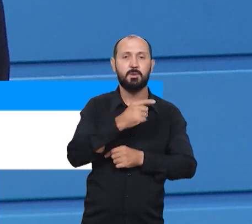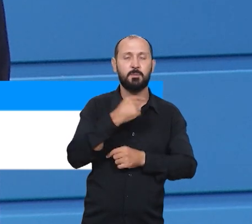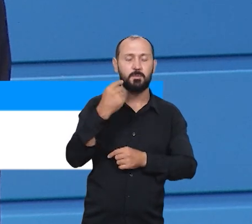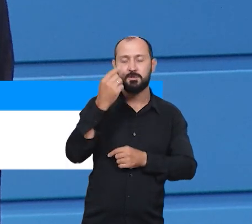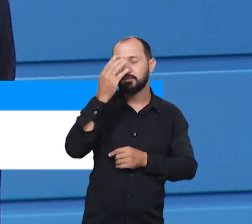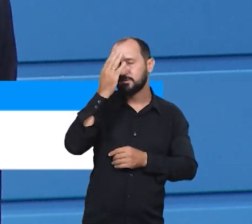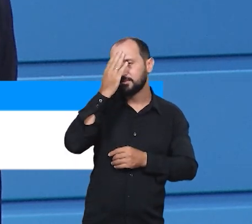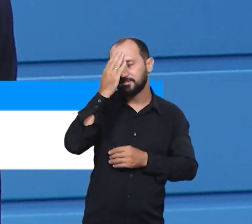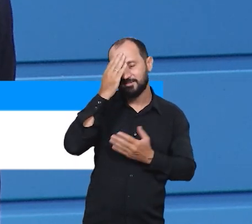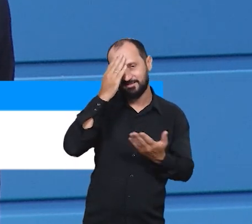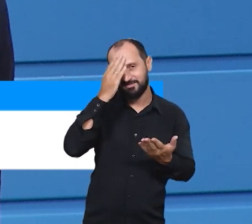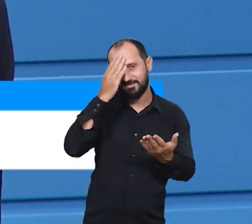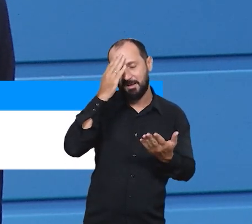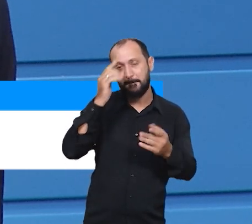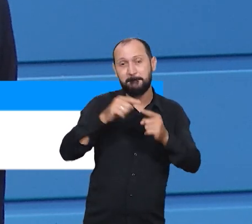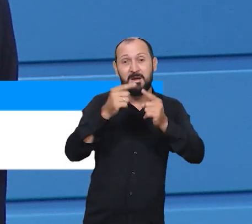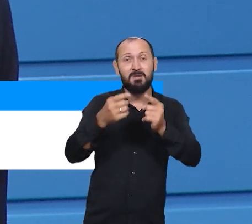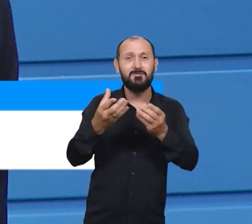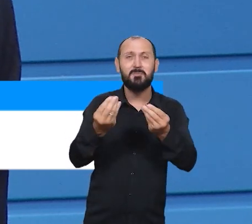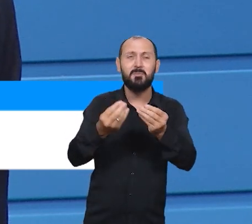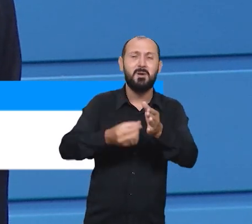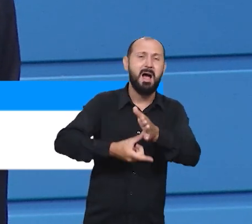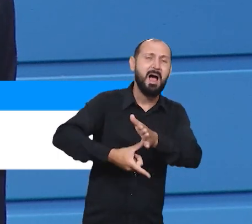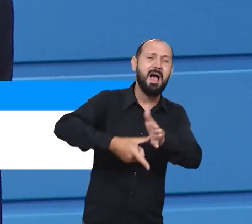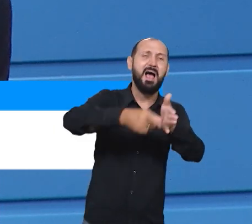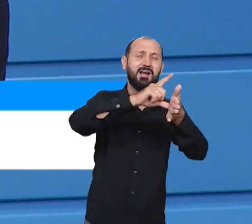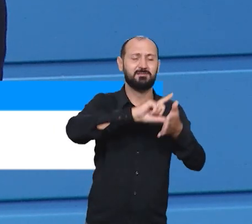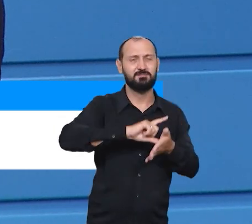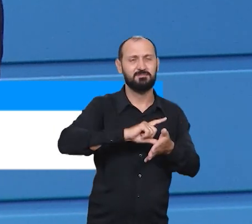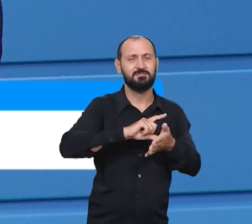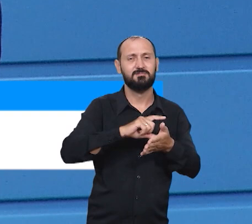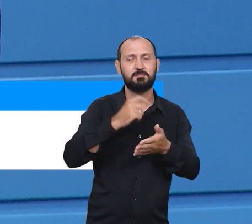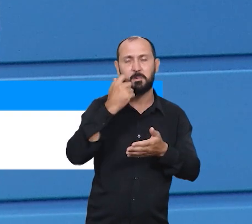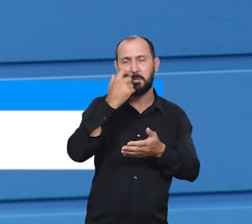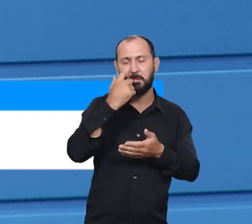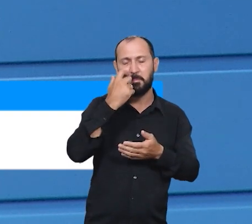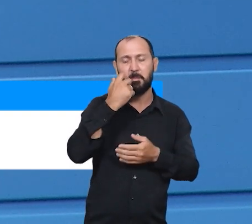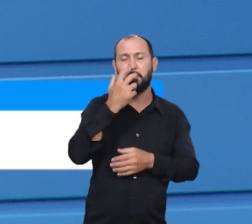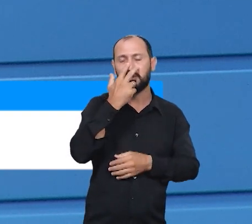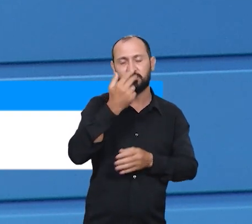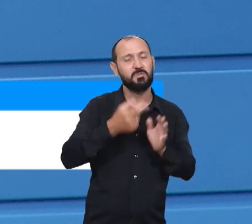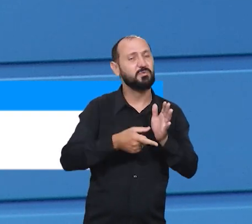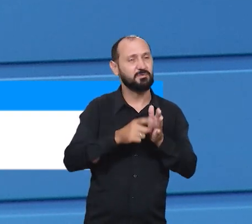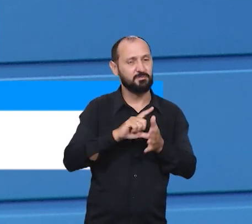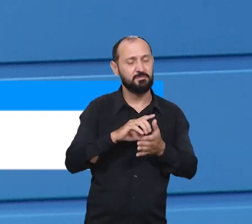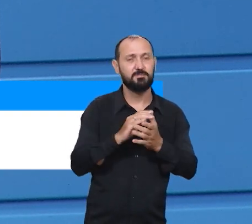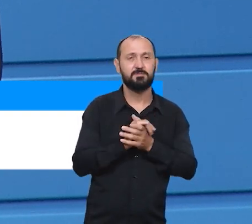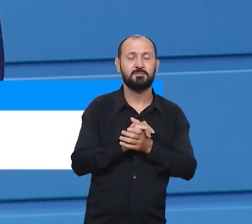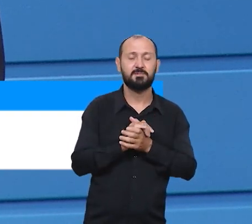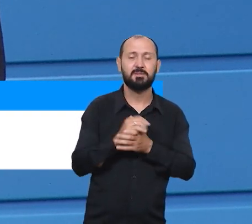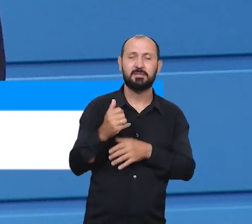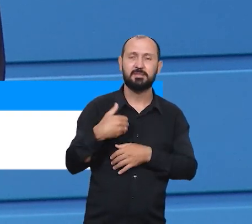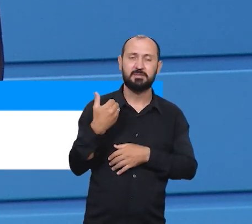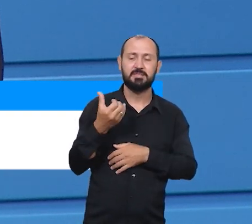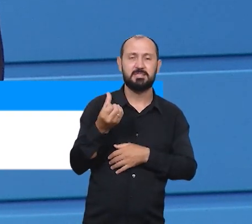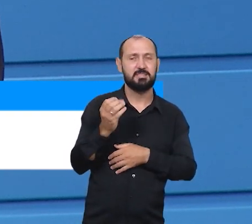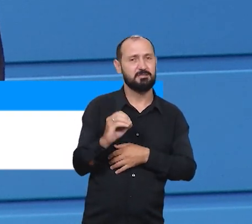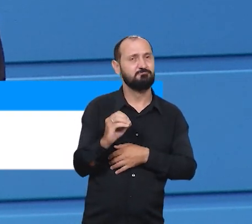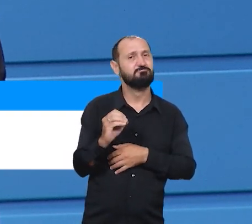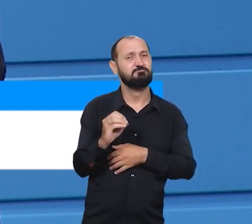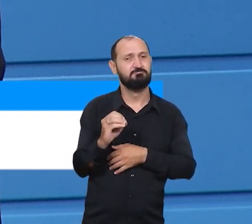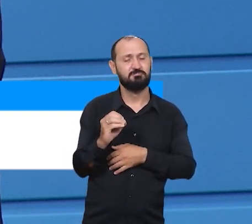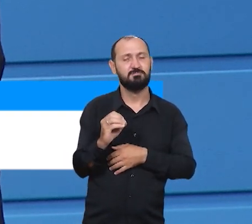porque apesar da morte ser uma certeza, mas tem a prematuridade, e eu acho que ele foi prematuramente,